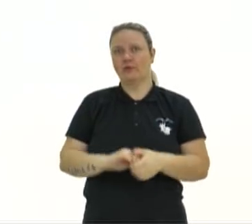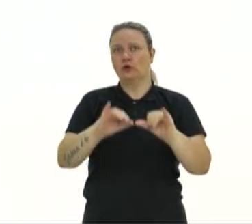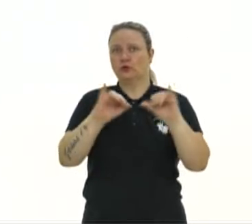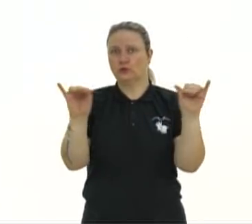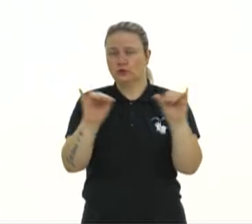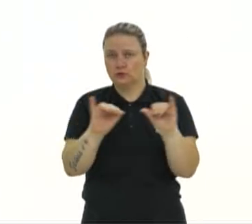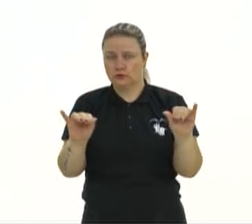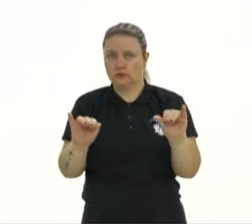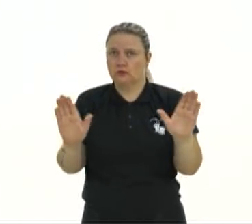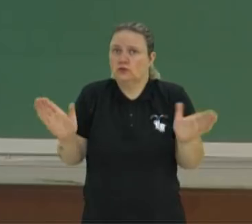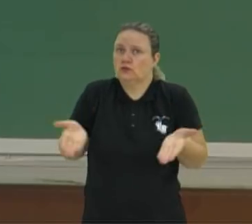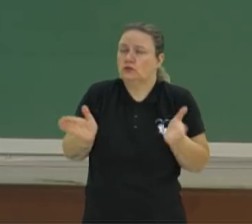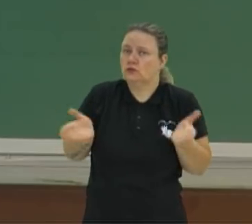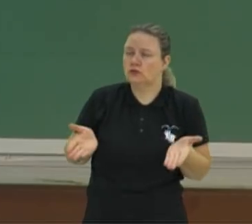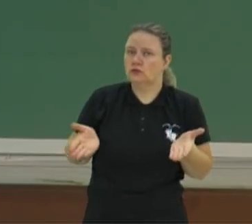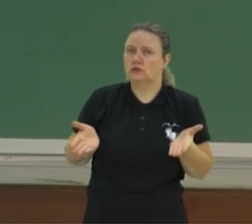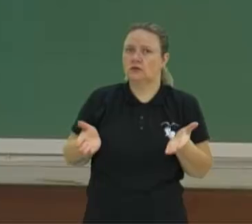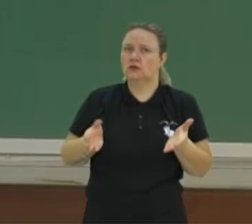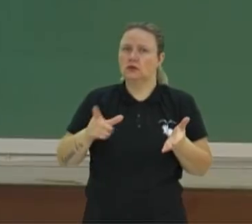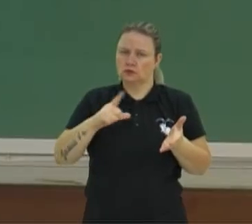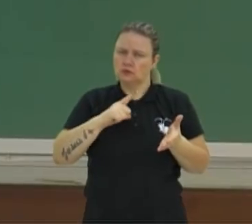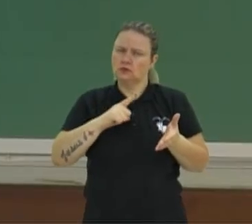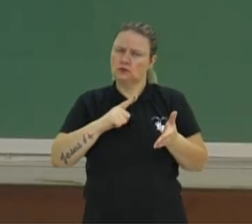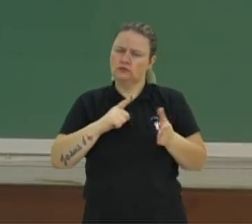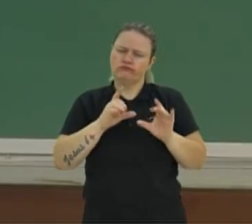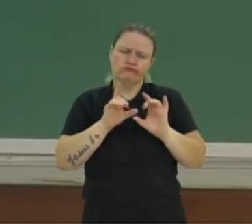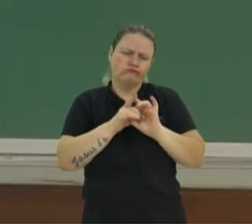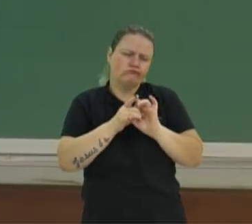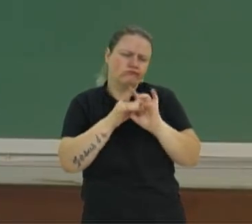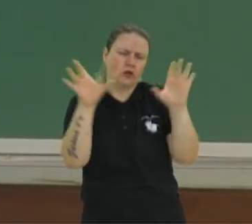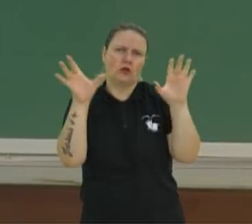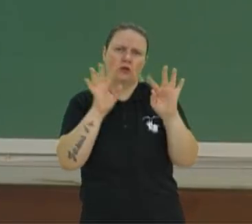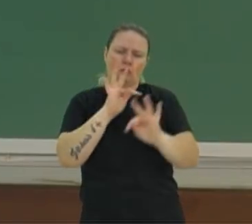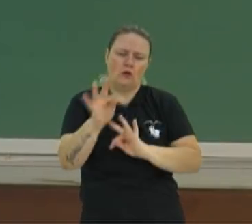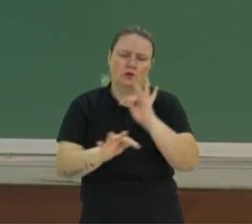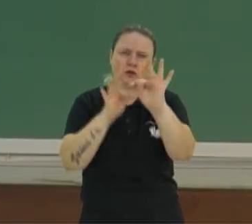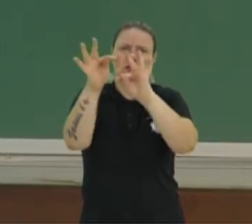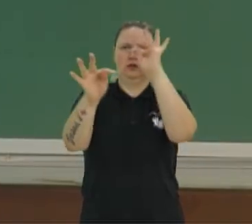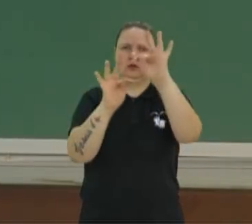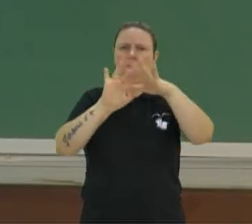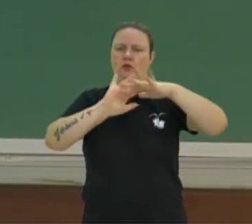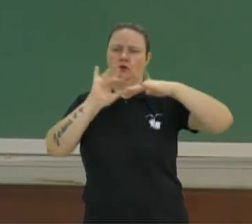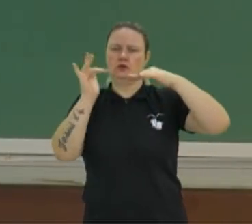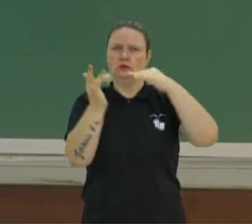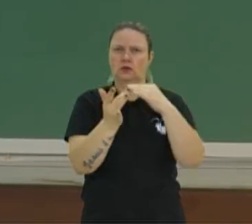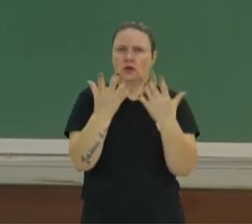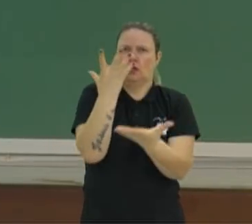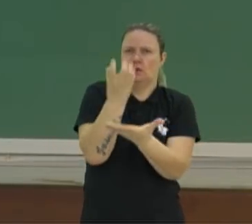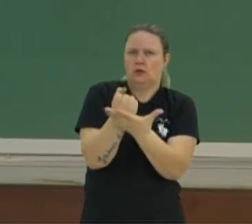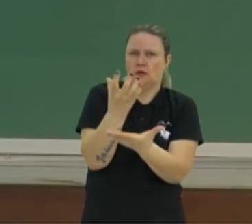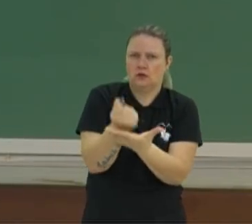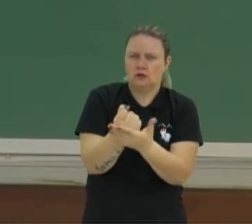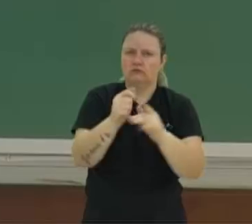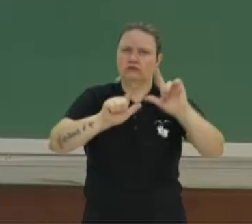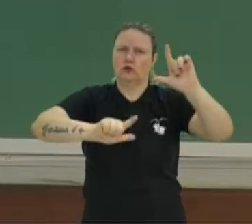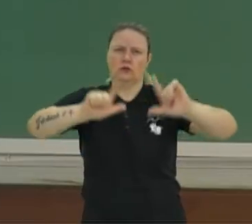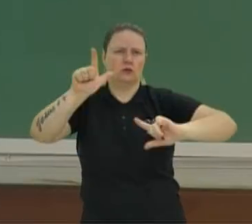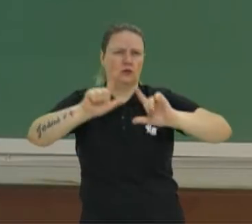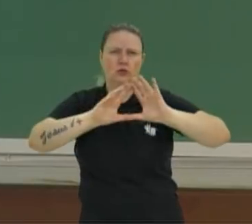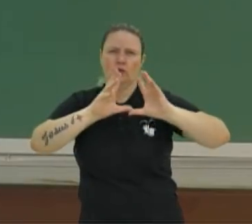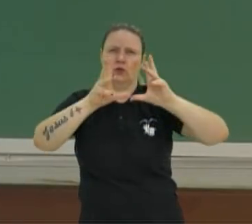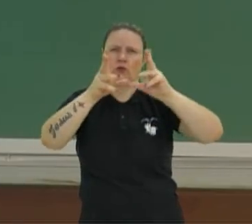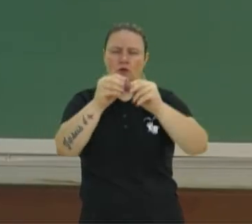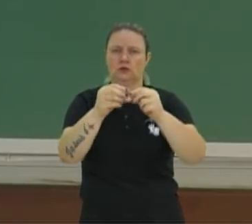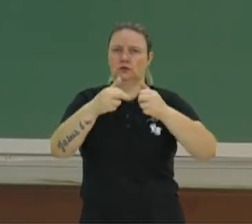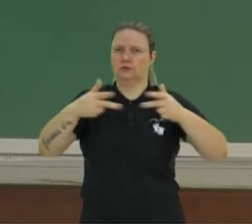questão de utilizar as tecnologias, as redes sociais, programas, aplicativos, enfim, não tem